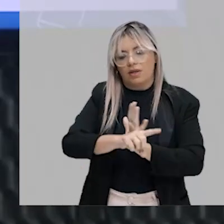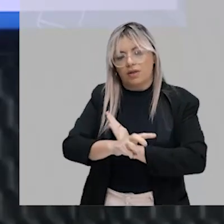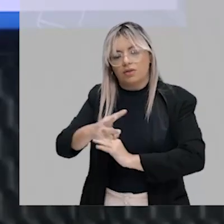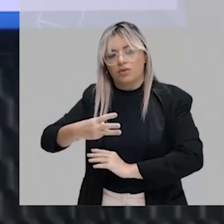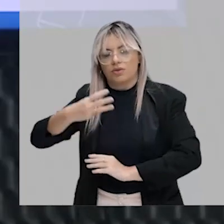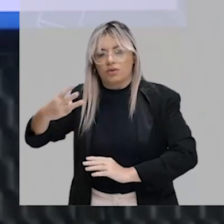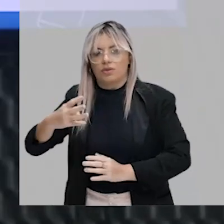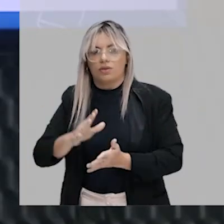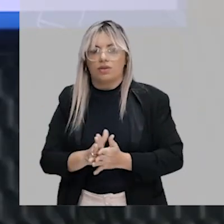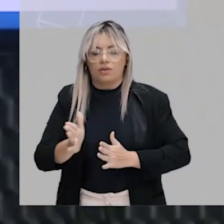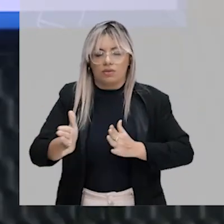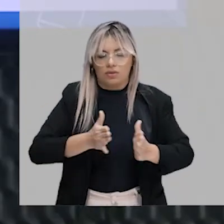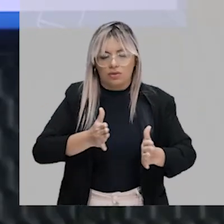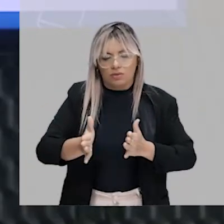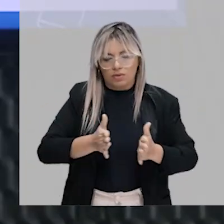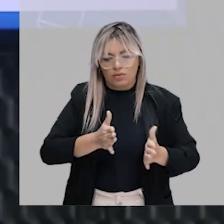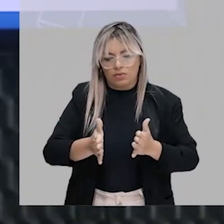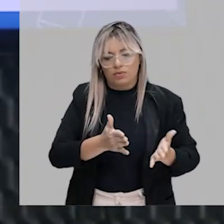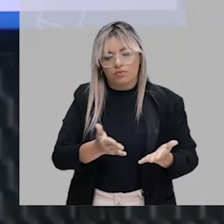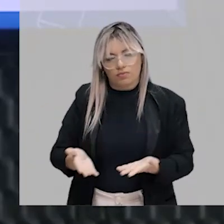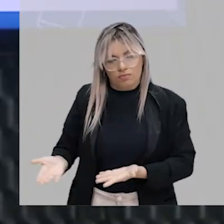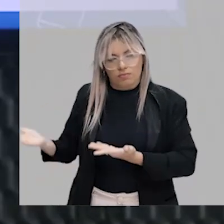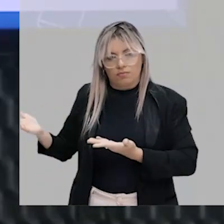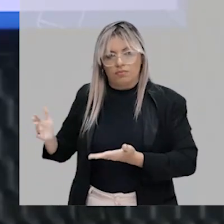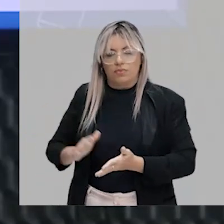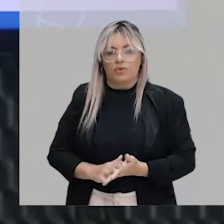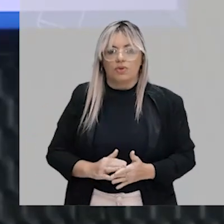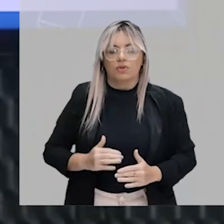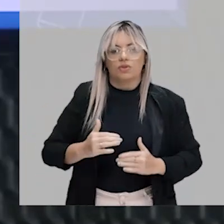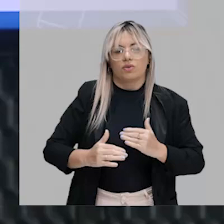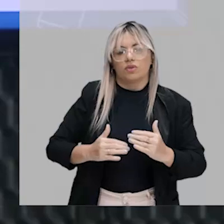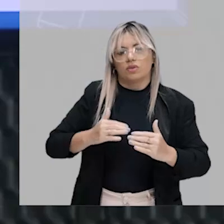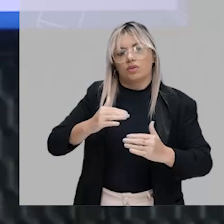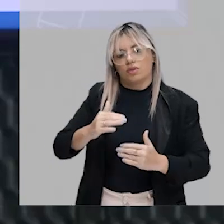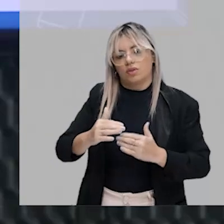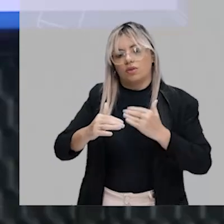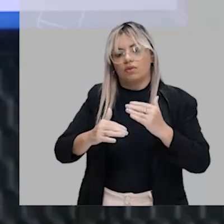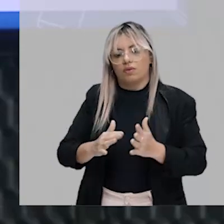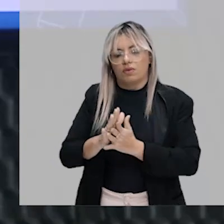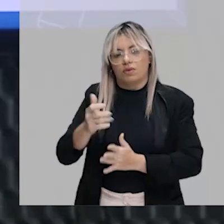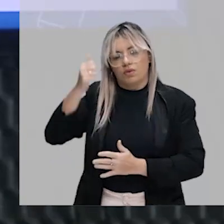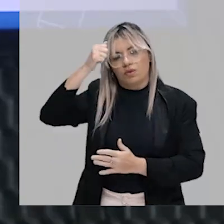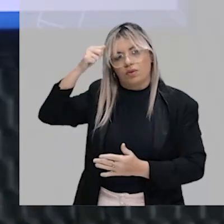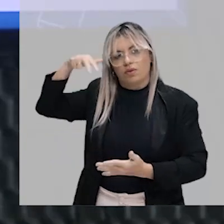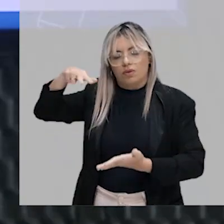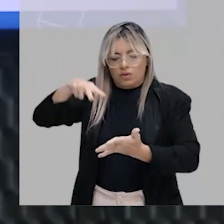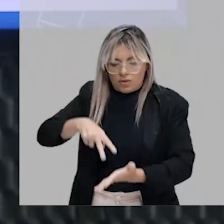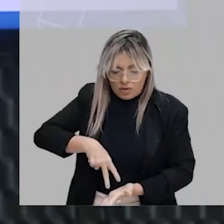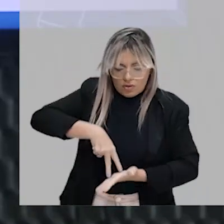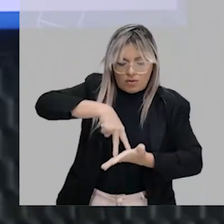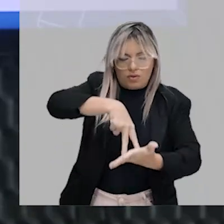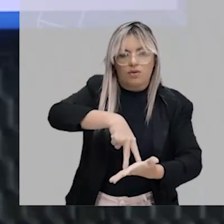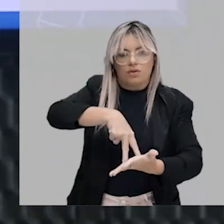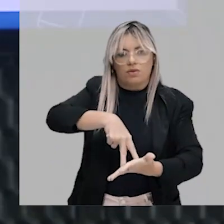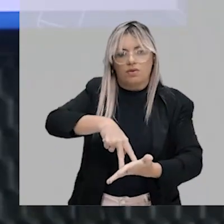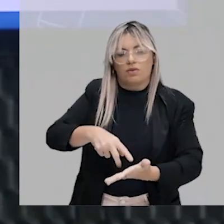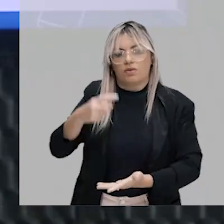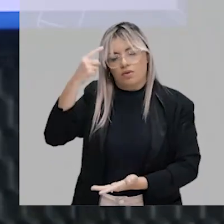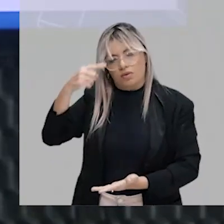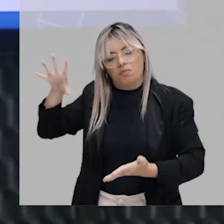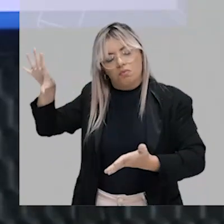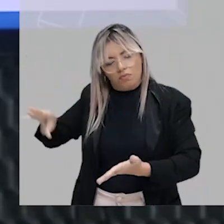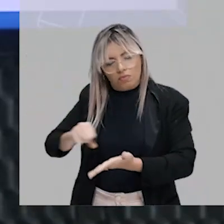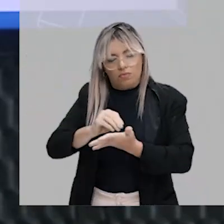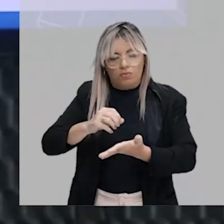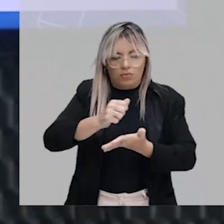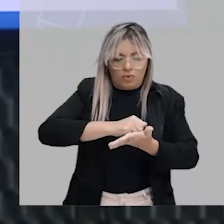estados é a lei dos 3 períodos ou 3 fases de evolução do pensamento. Ok? Anota isso